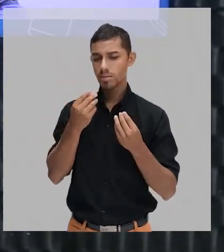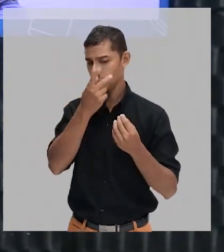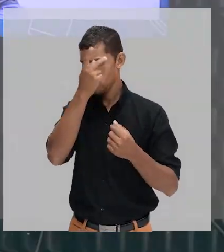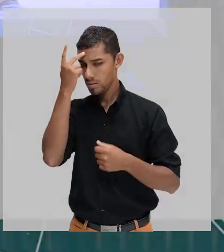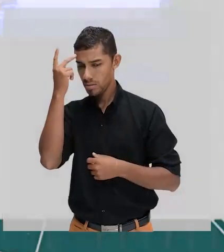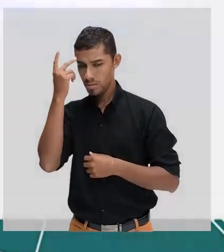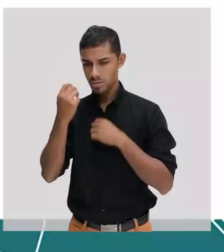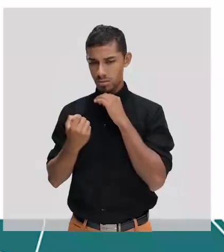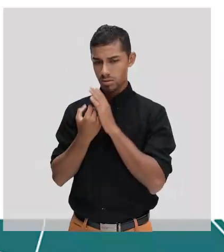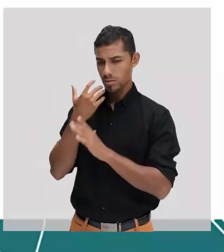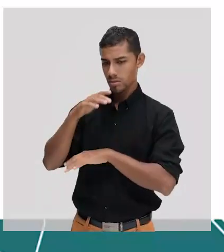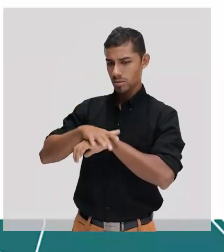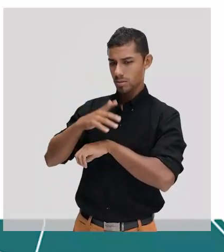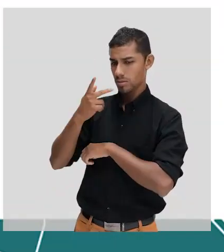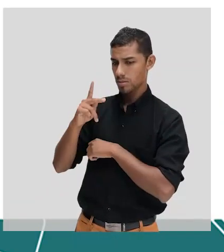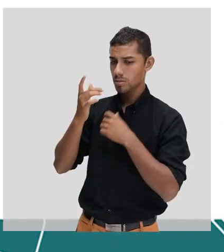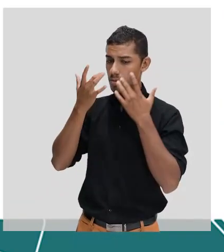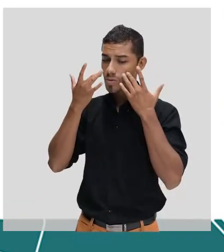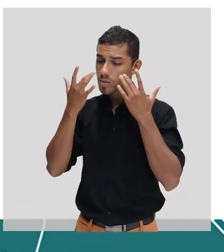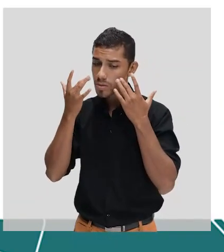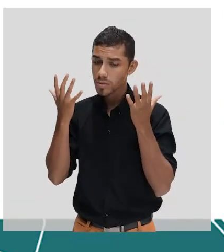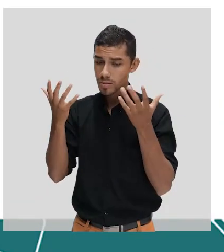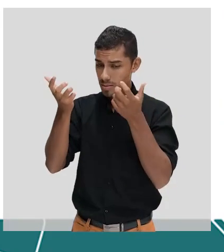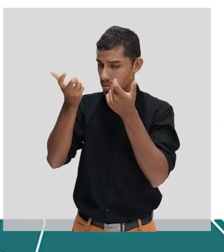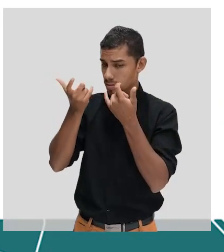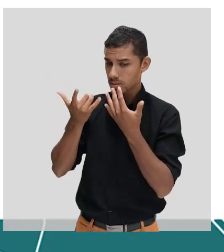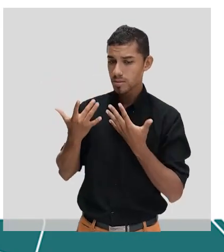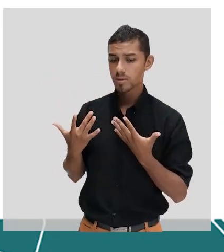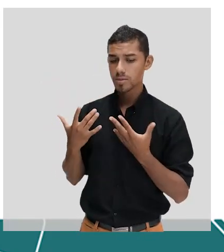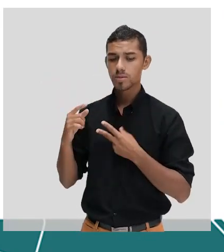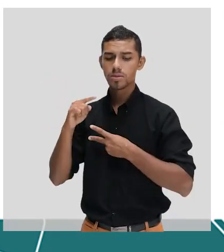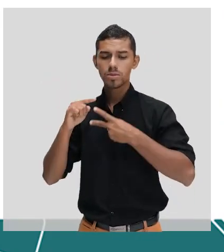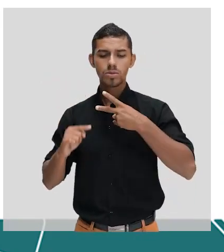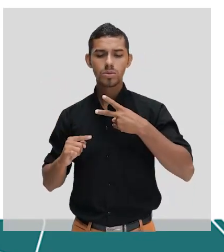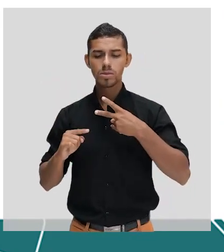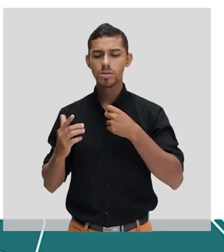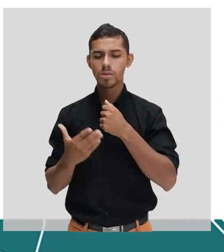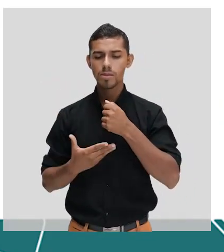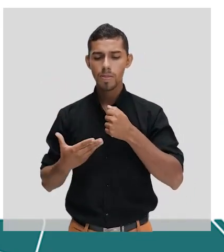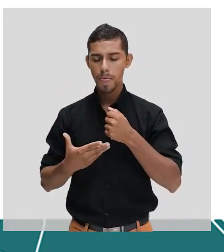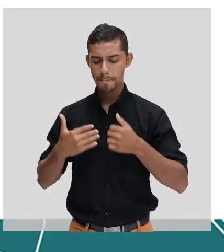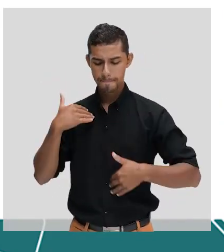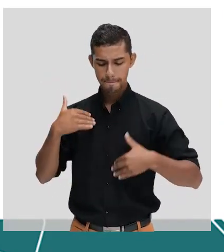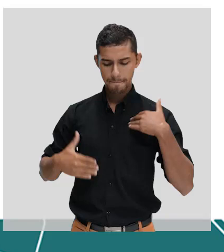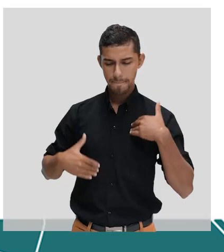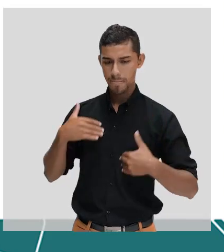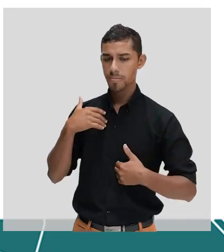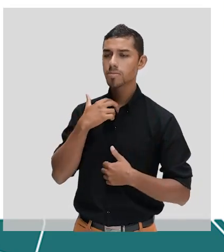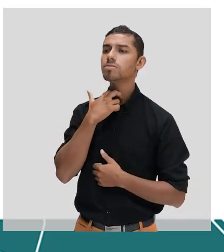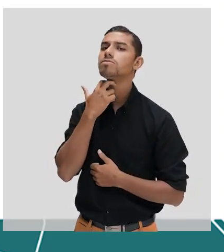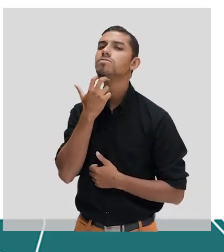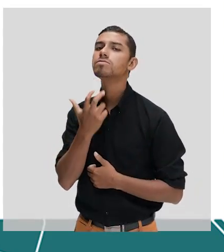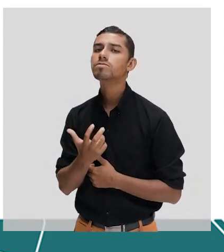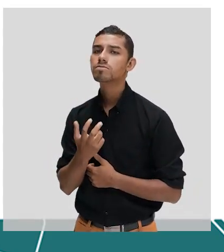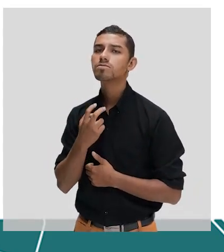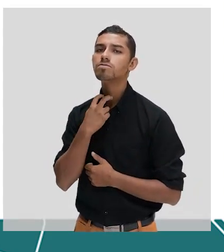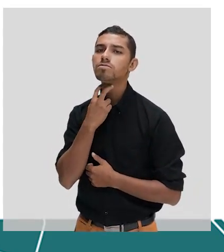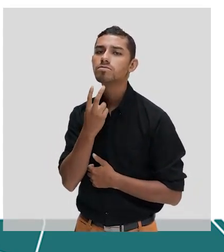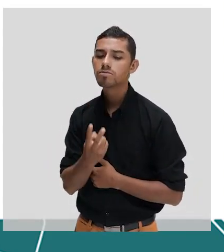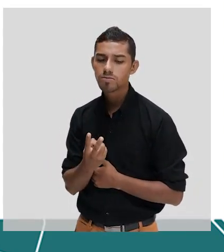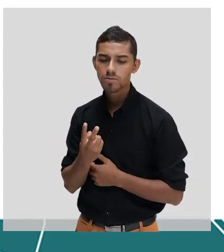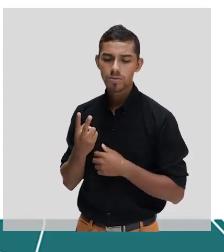teatro, né? A gente sempre diz que o teatro ele tem duas ferramentas básicas: o corpo e a voz. O corpo, nós vamos falar um pouco